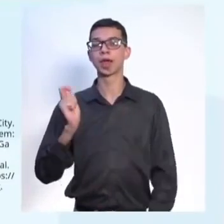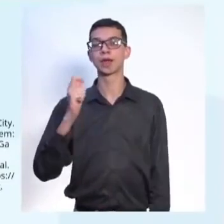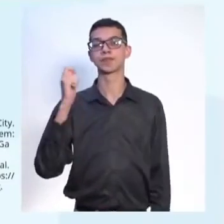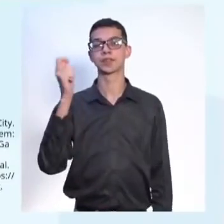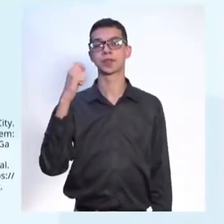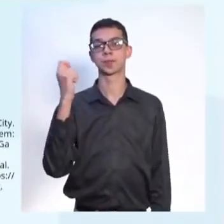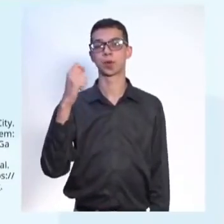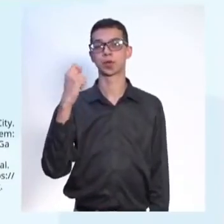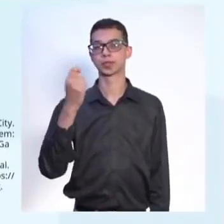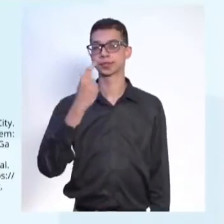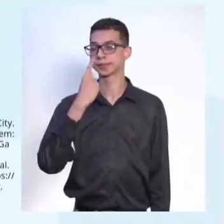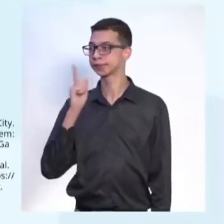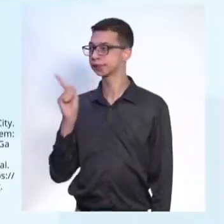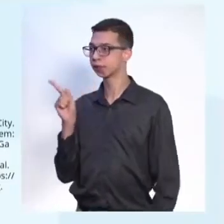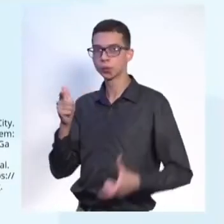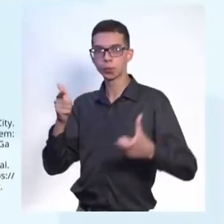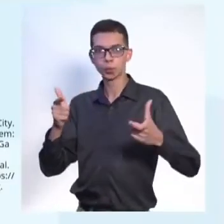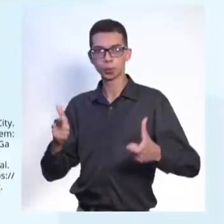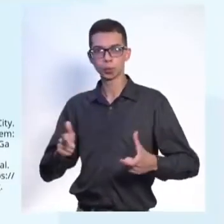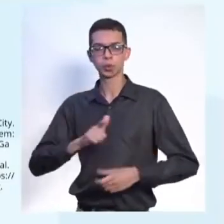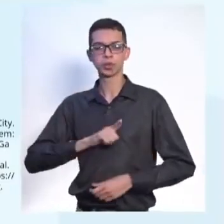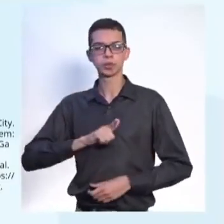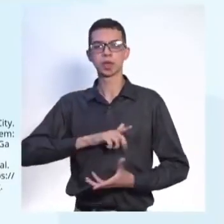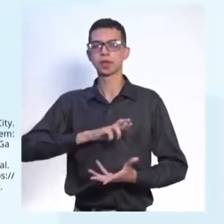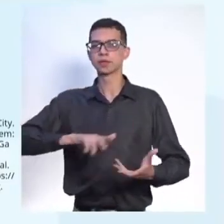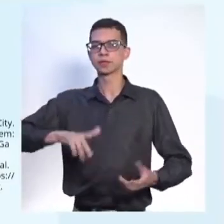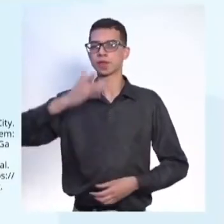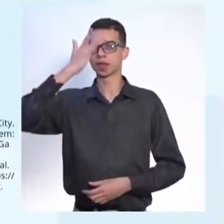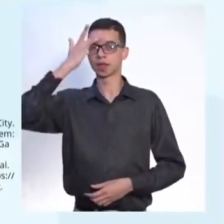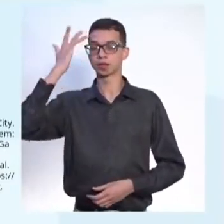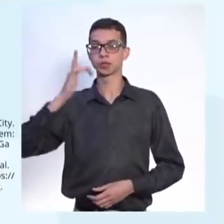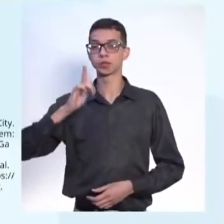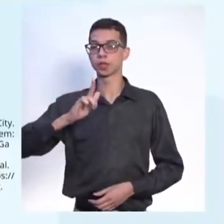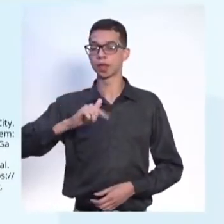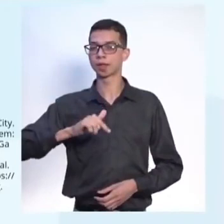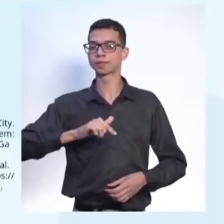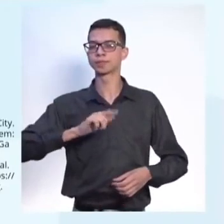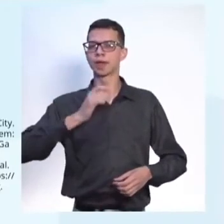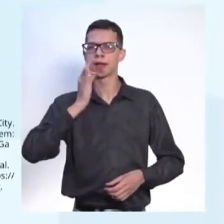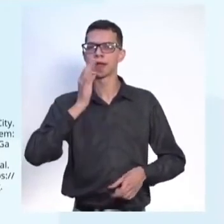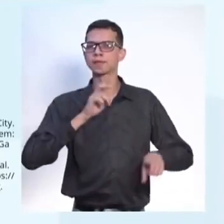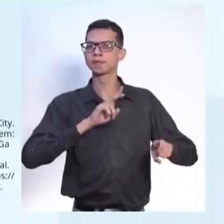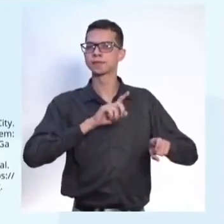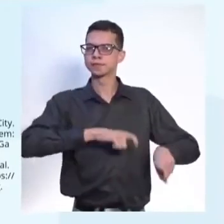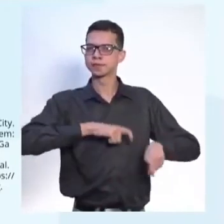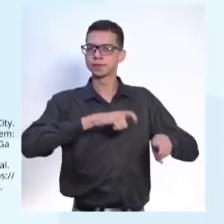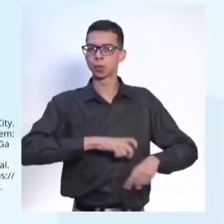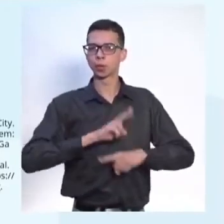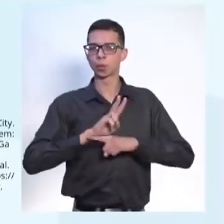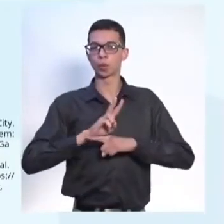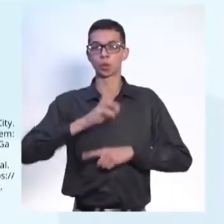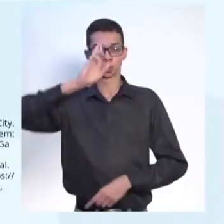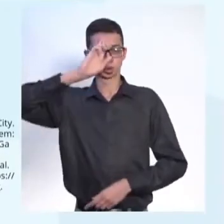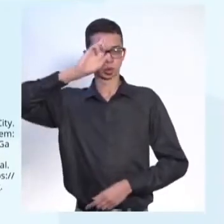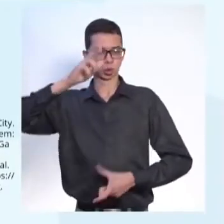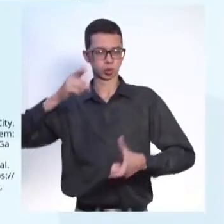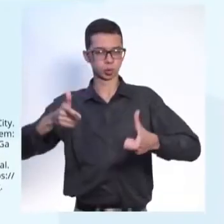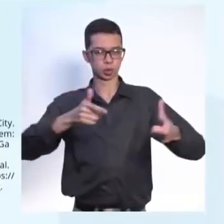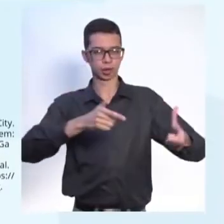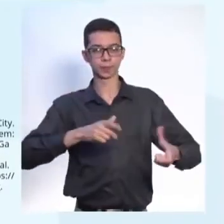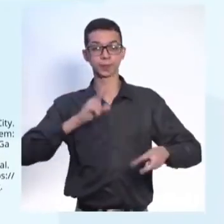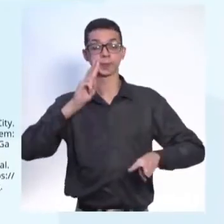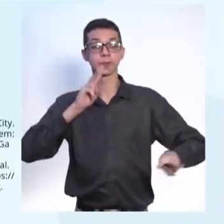de casarões, de barões do café. E aí nós vamos ter duas vistas,